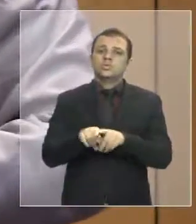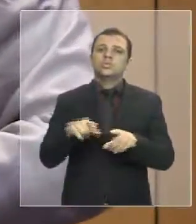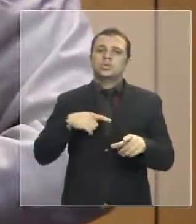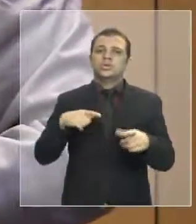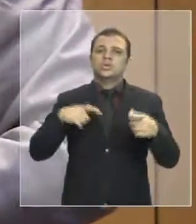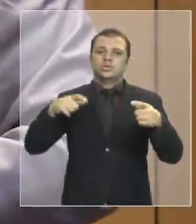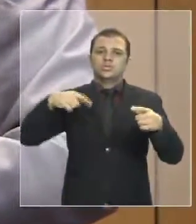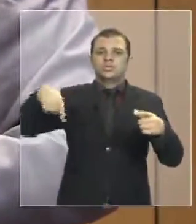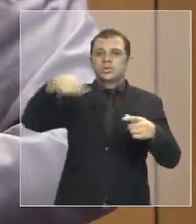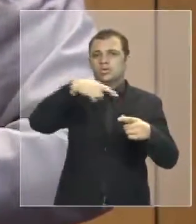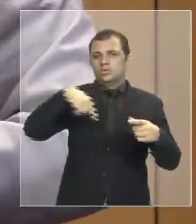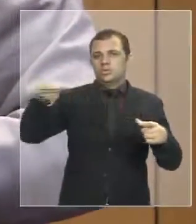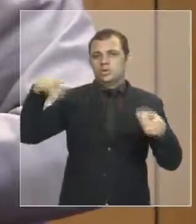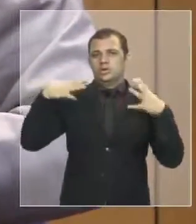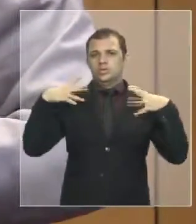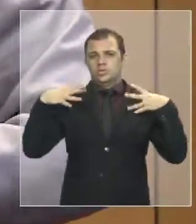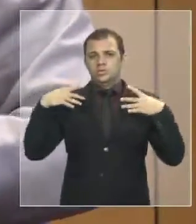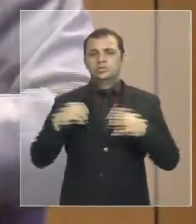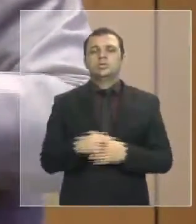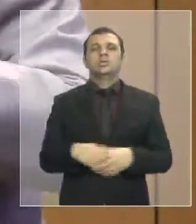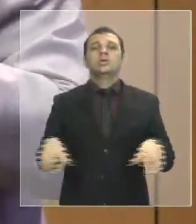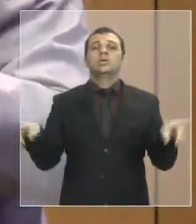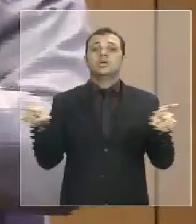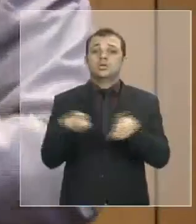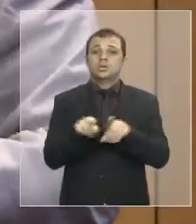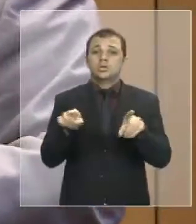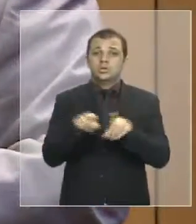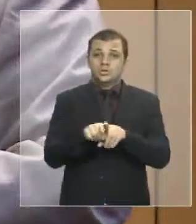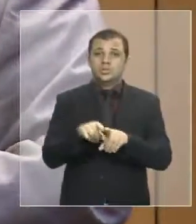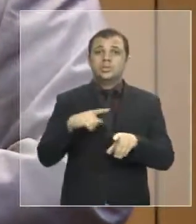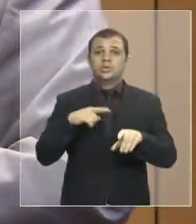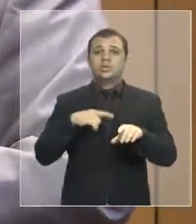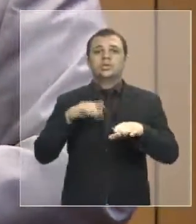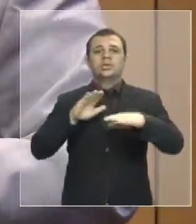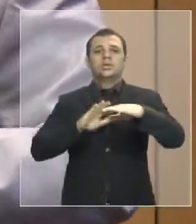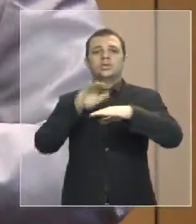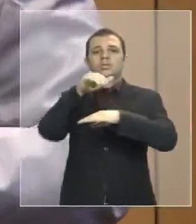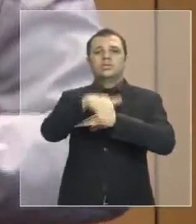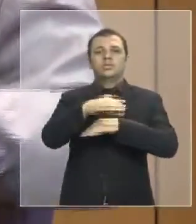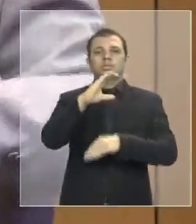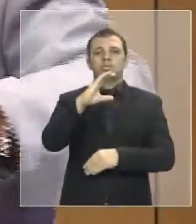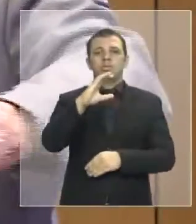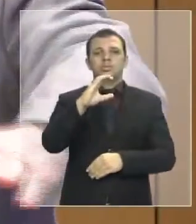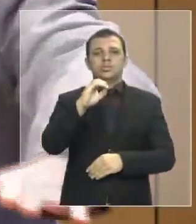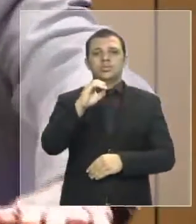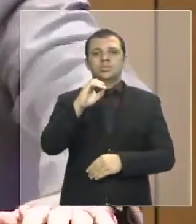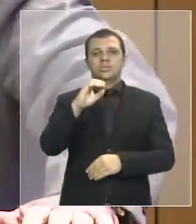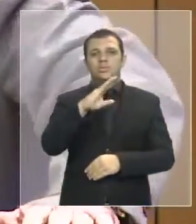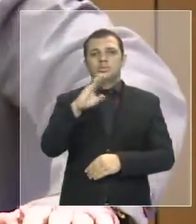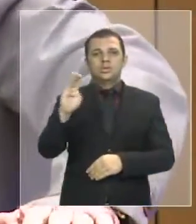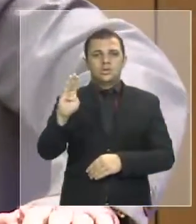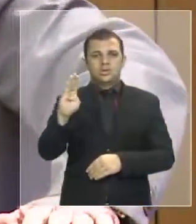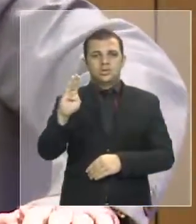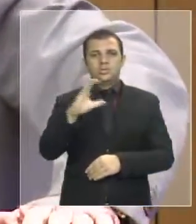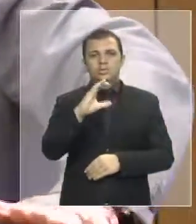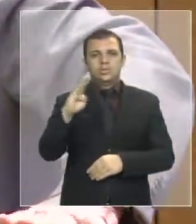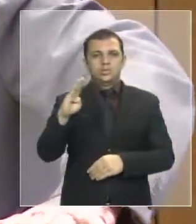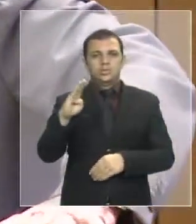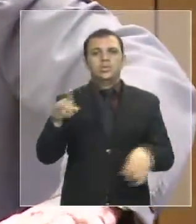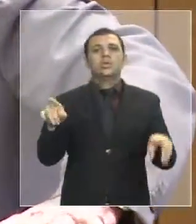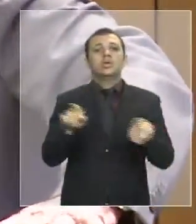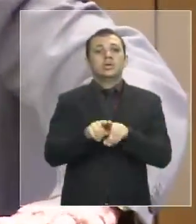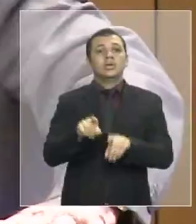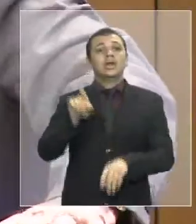cohab estacionamento da praia grande dentre muitos outros locais e